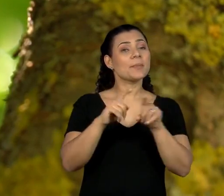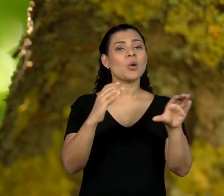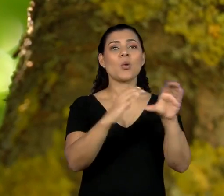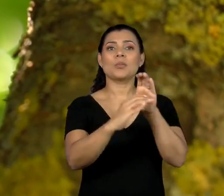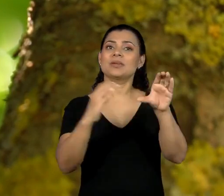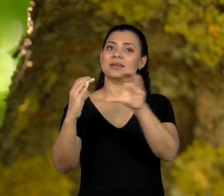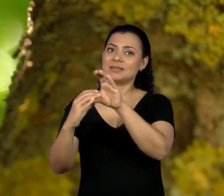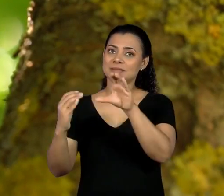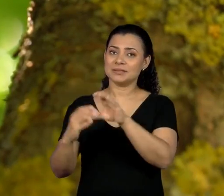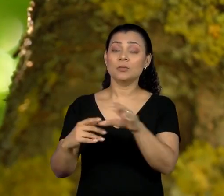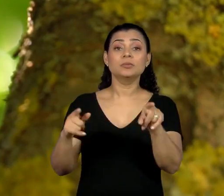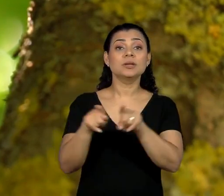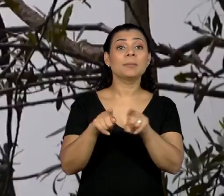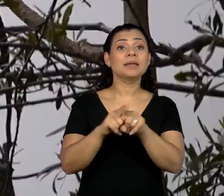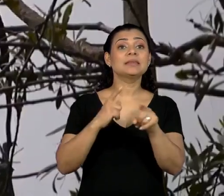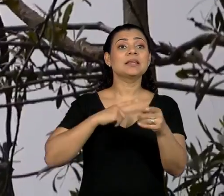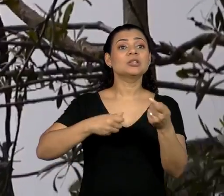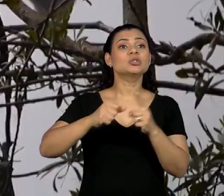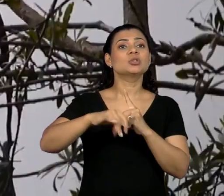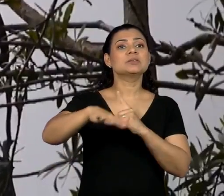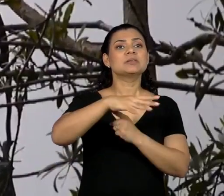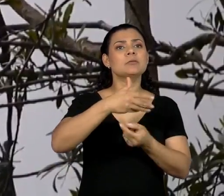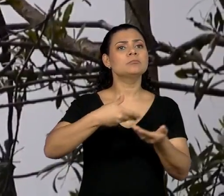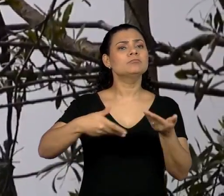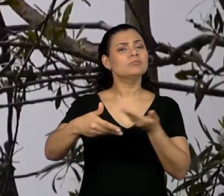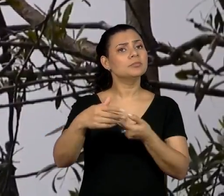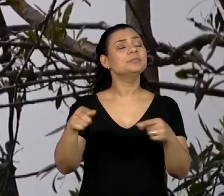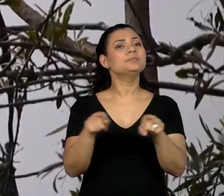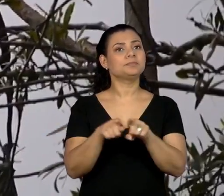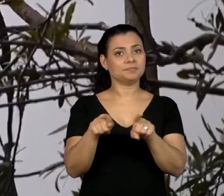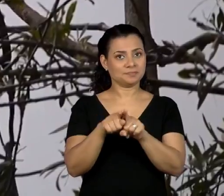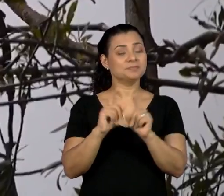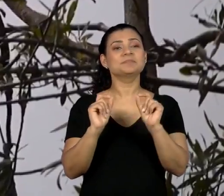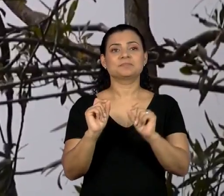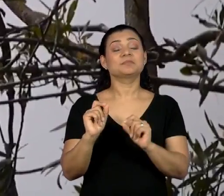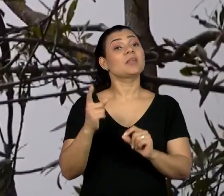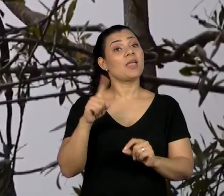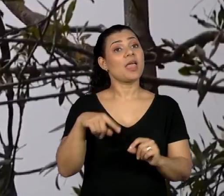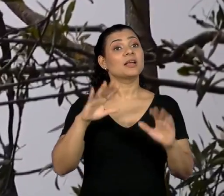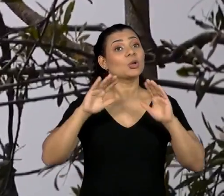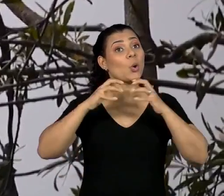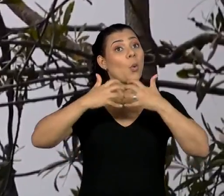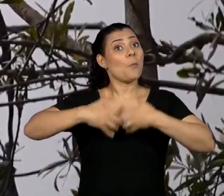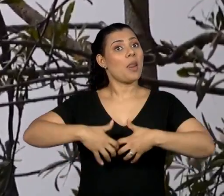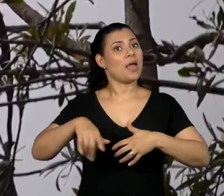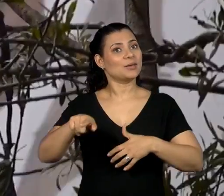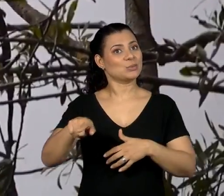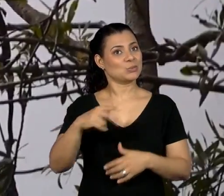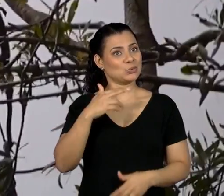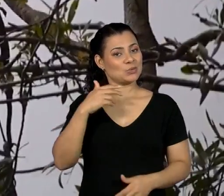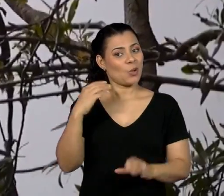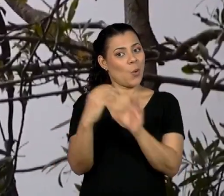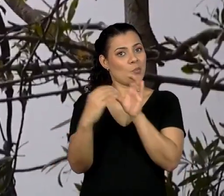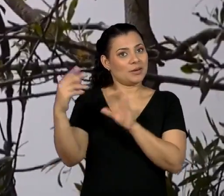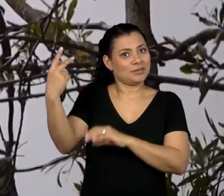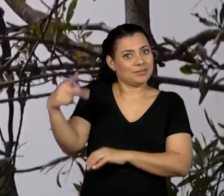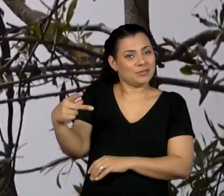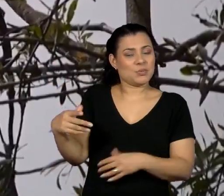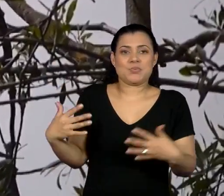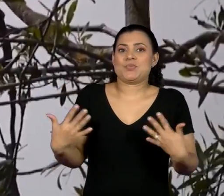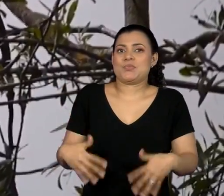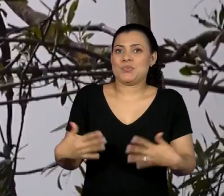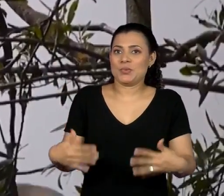têm vocalizações sociais, que são emitidas em contextos sociais, que são bastante complexas e são